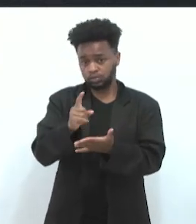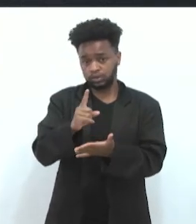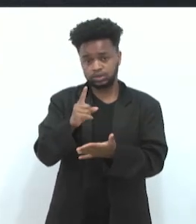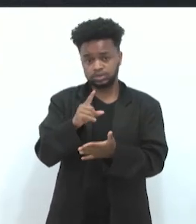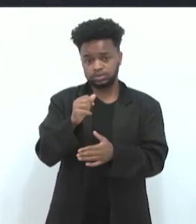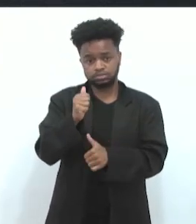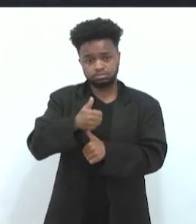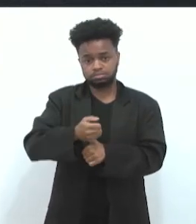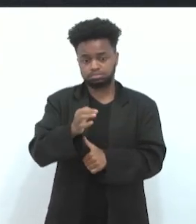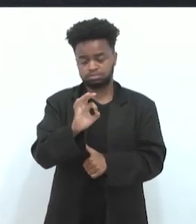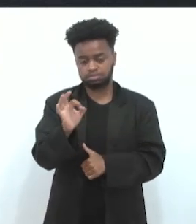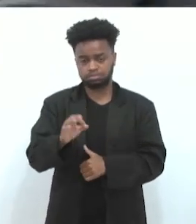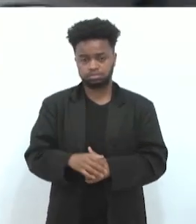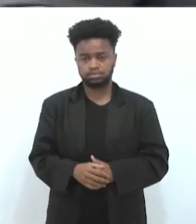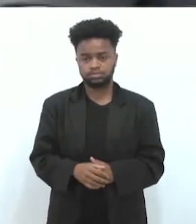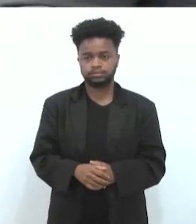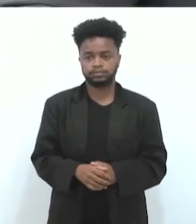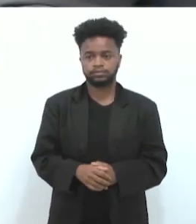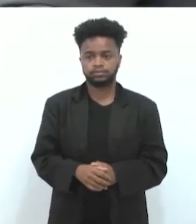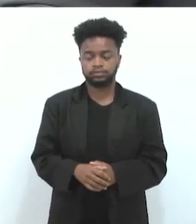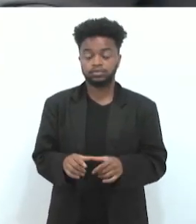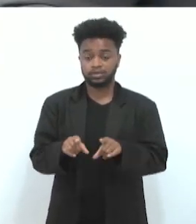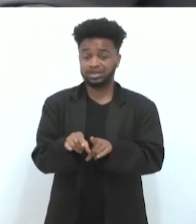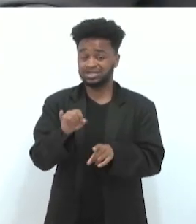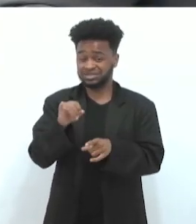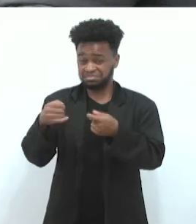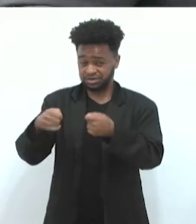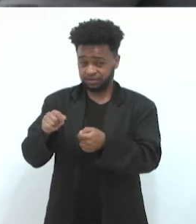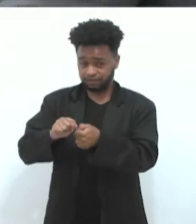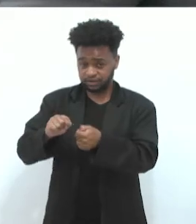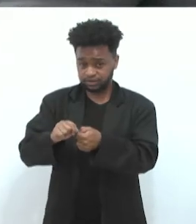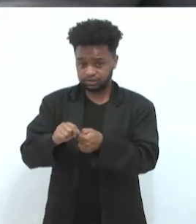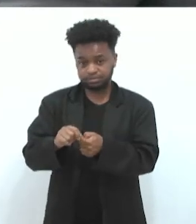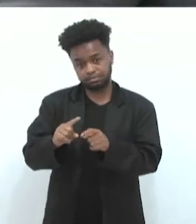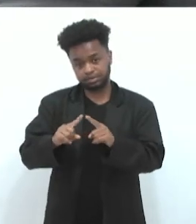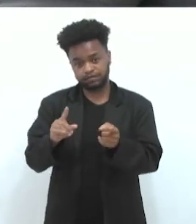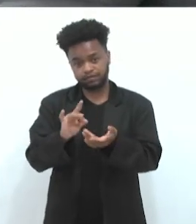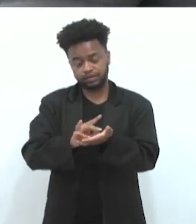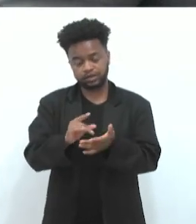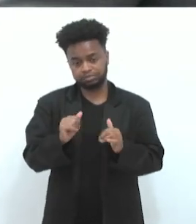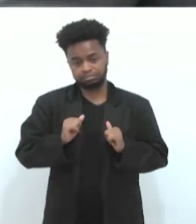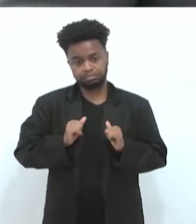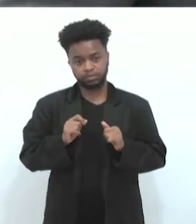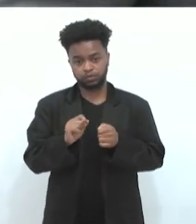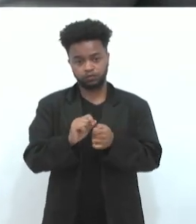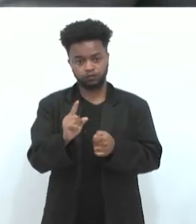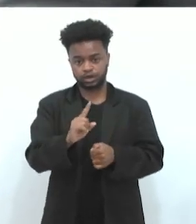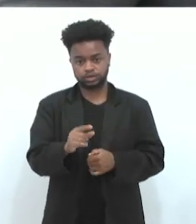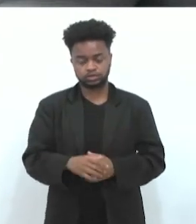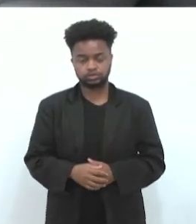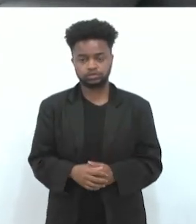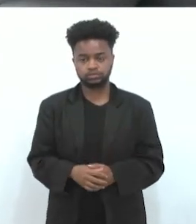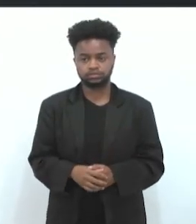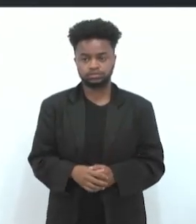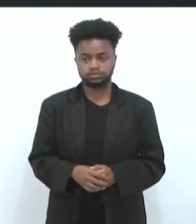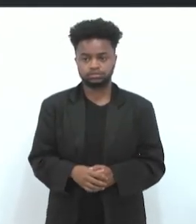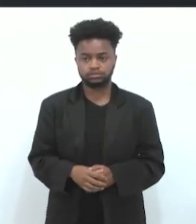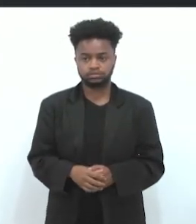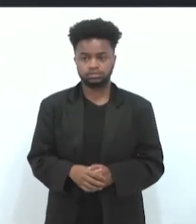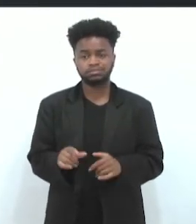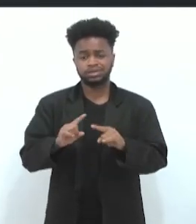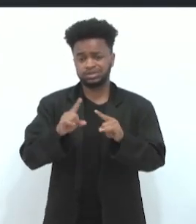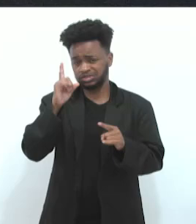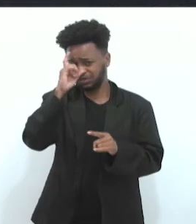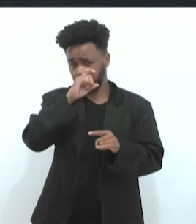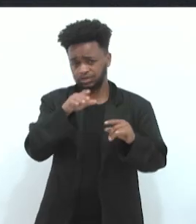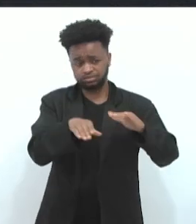faz. Até quando deveria fazer, não Exato. faz. Muda substancialmente o projeto Muda e não substancial, faz. mas é difícil também fazer